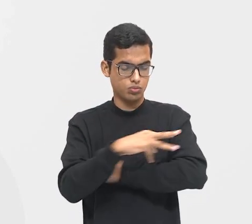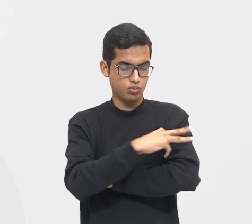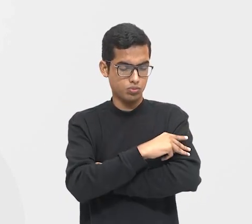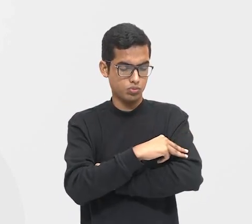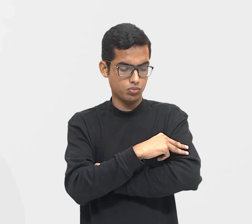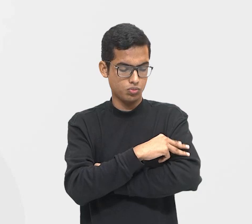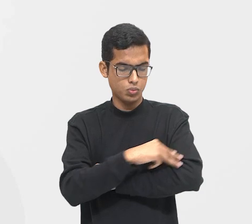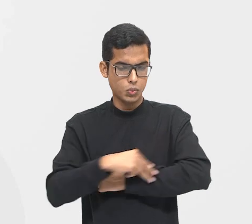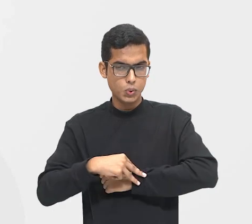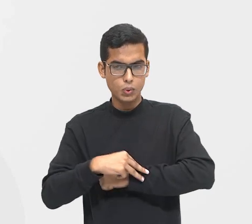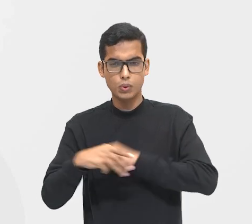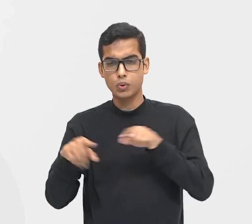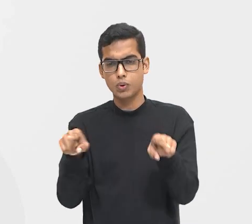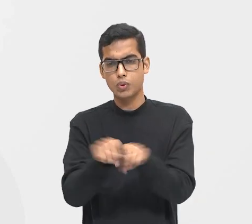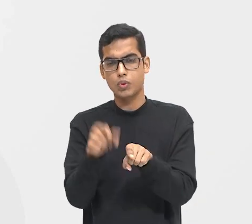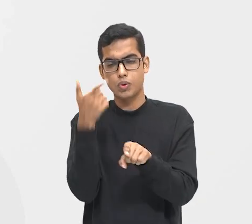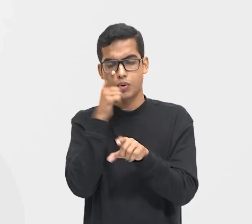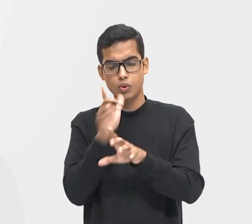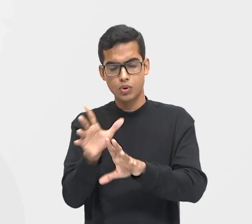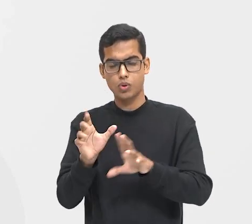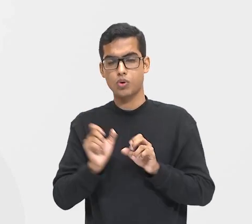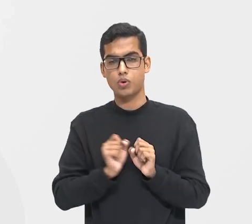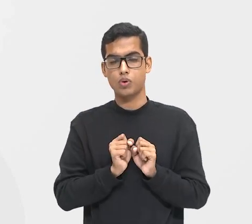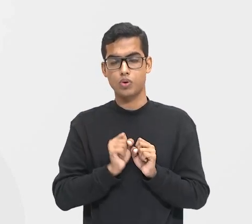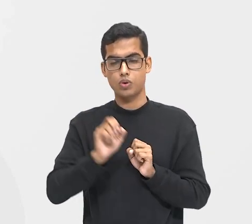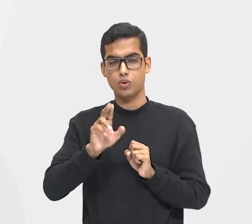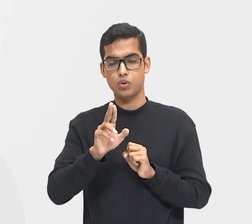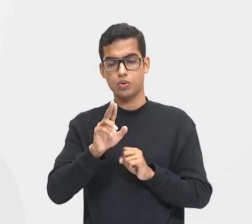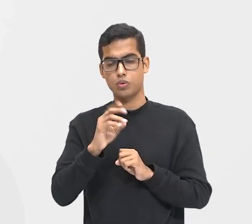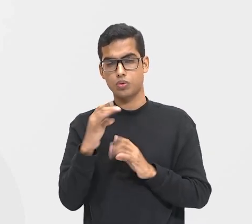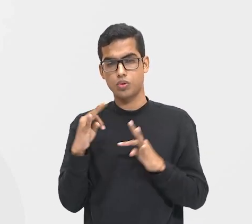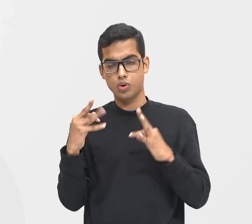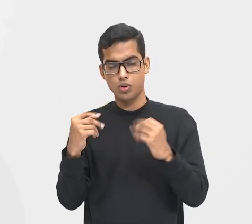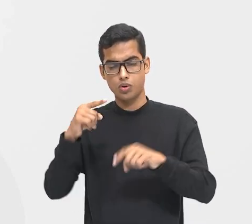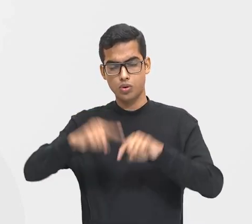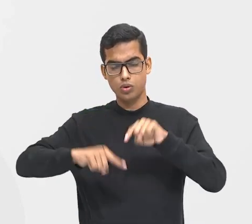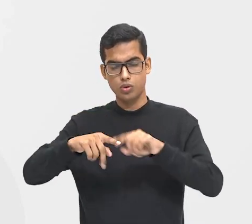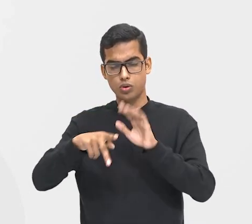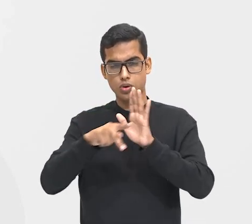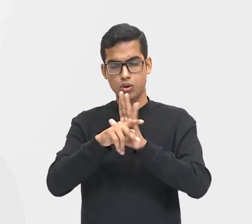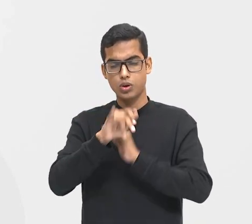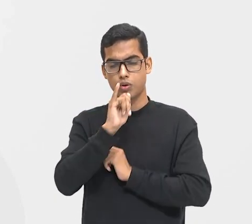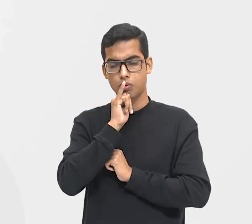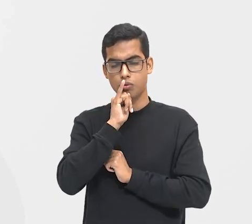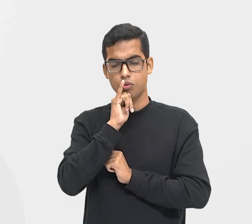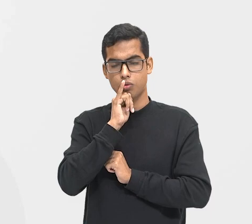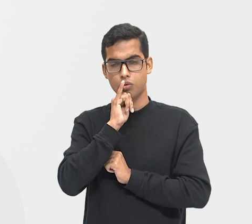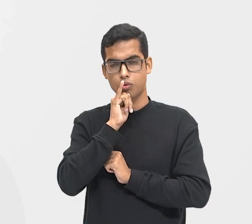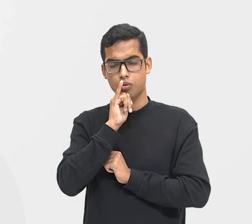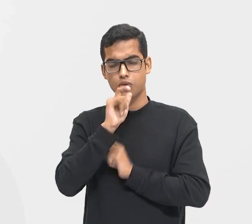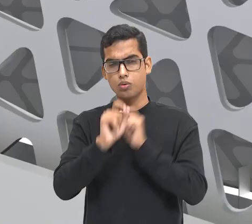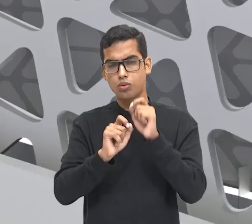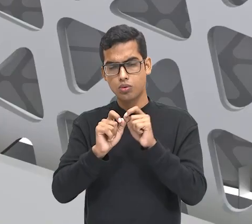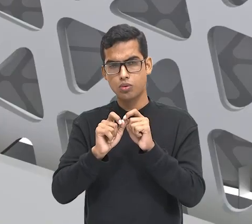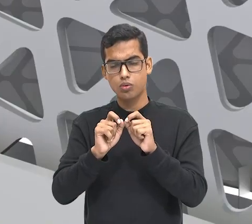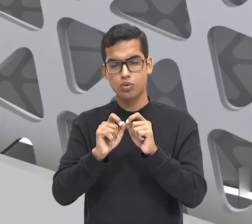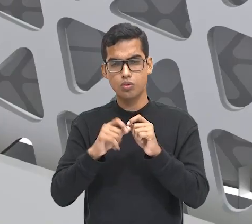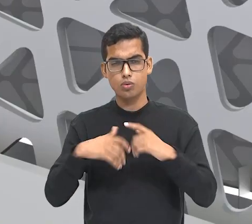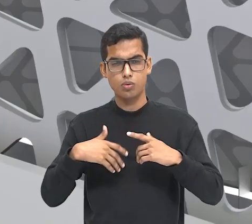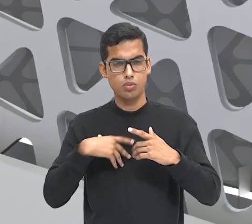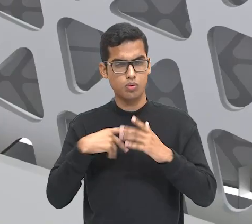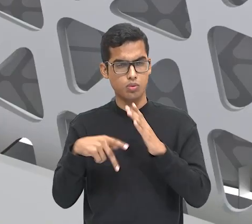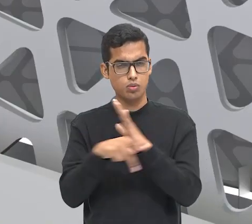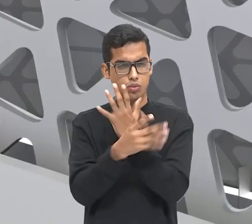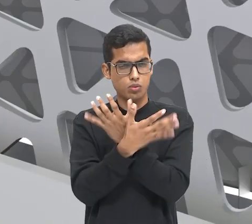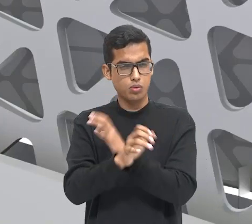outros materiais, como os ossos. Então olha só, lembra que nós falamos sobre aqueles exames de raio-x? A gente quer observar lá no nosso osso, por